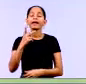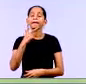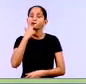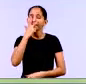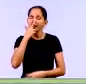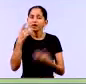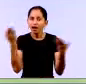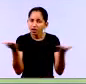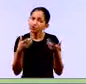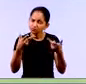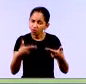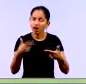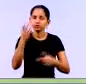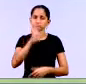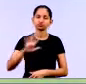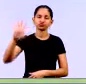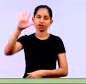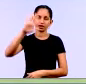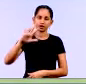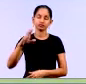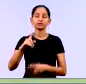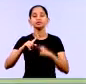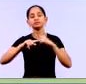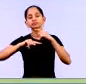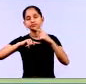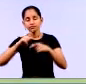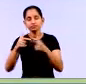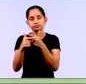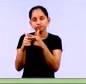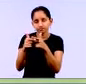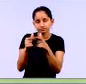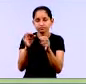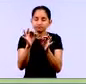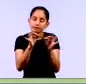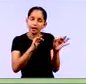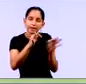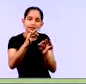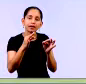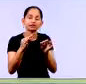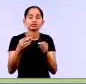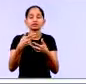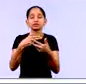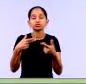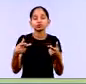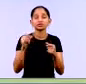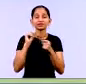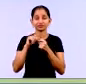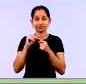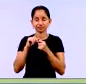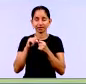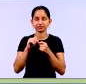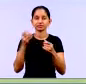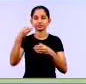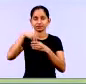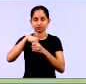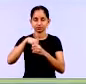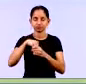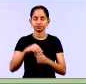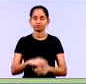eu acabei de explicar. Posteriormente rateados entre os produtos.